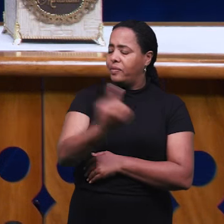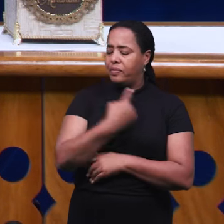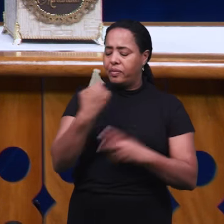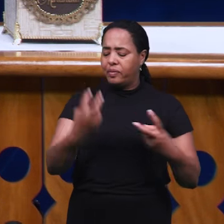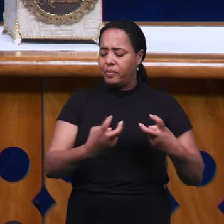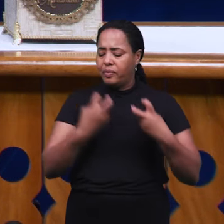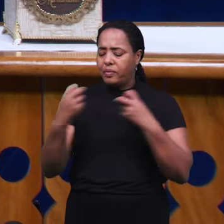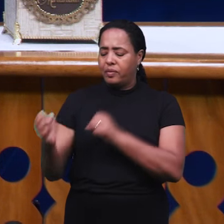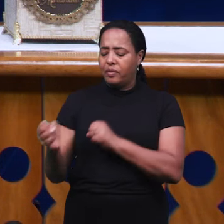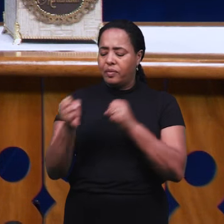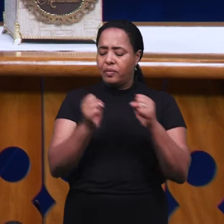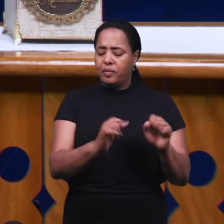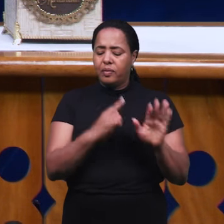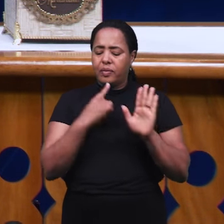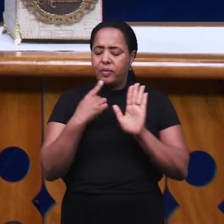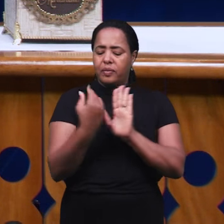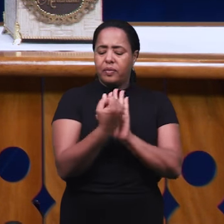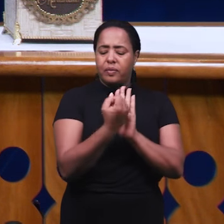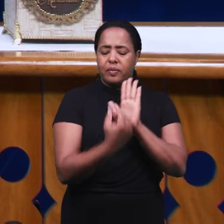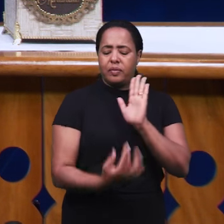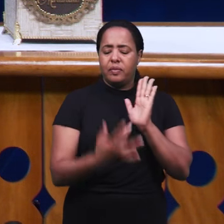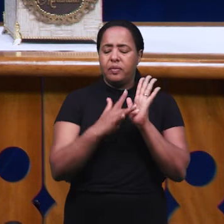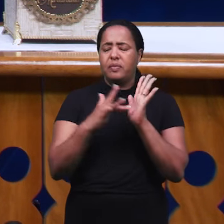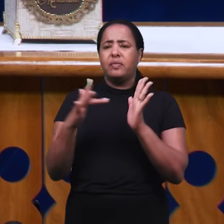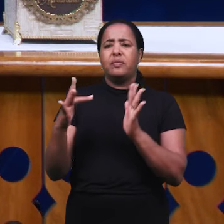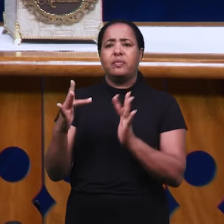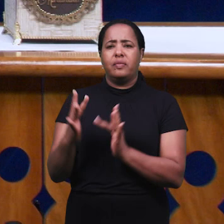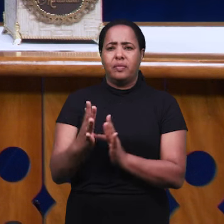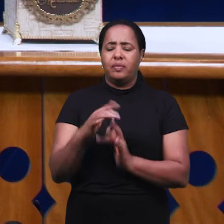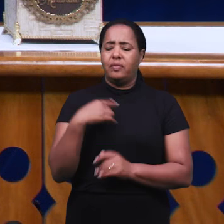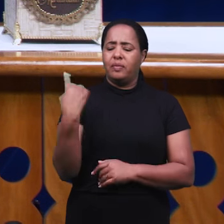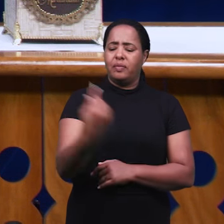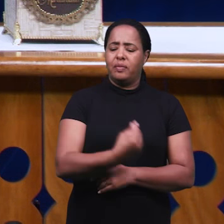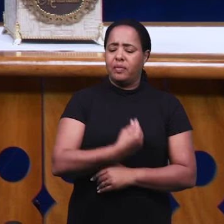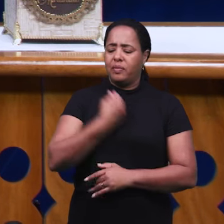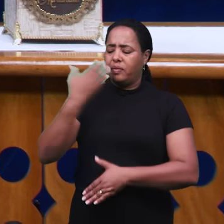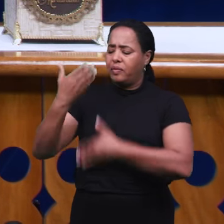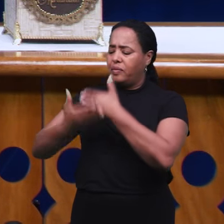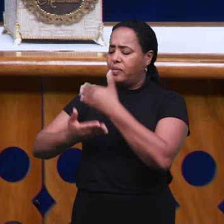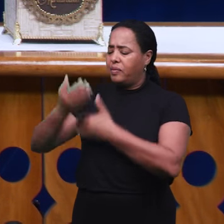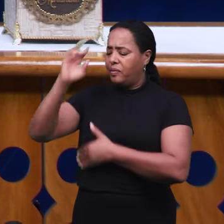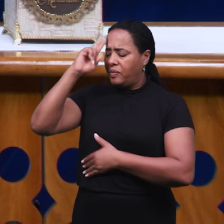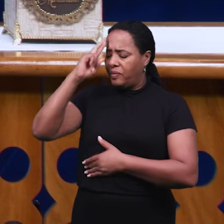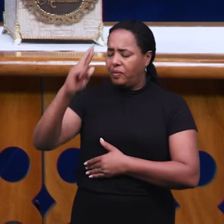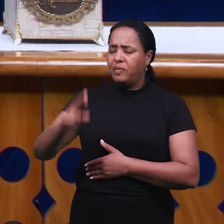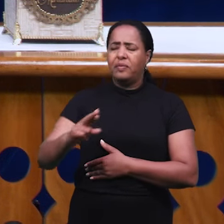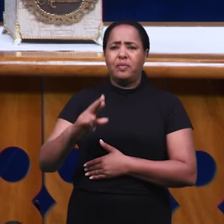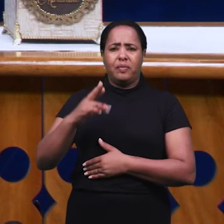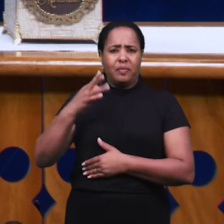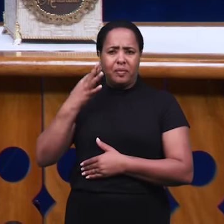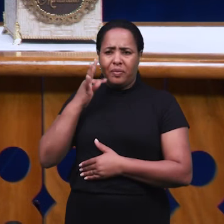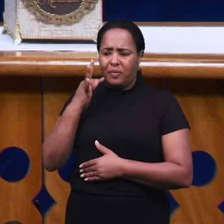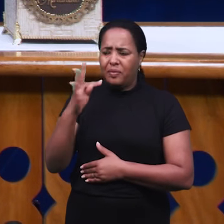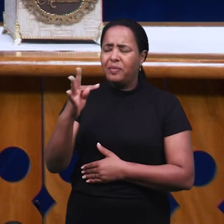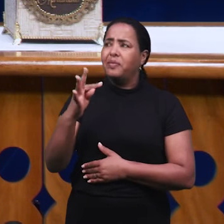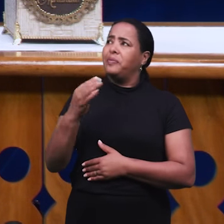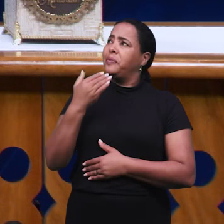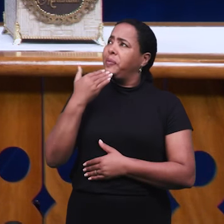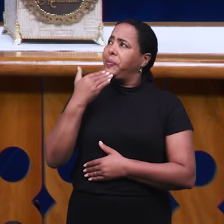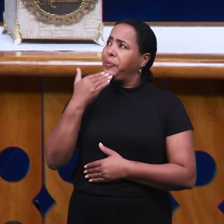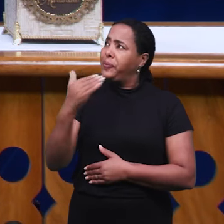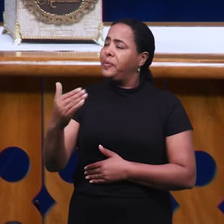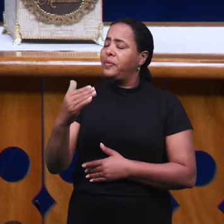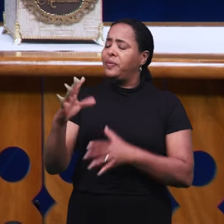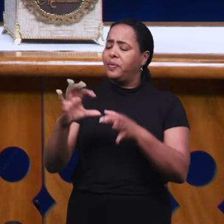pelo poder do sangue de Jesus quando entramos em Tua presença em temor e pedimos comunhão,